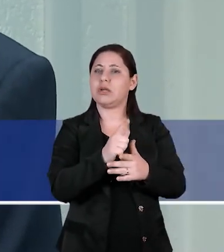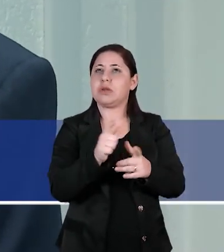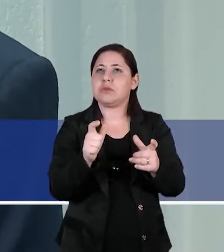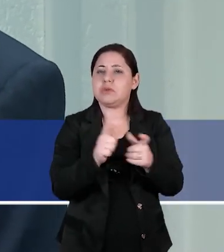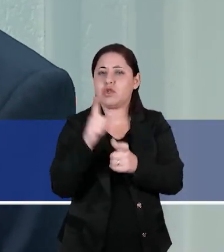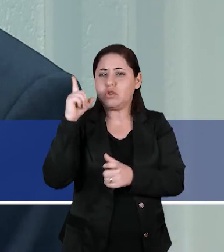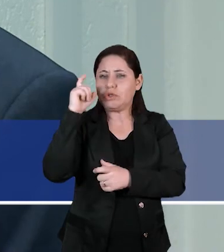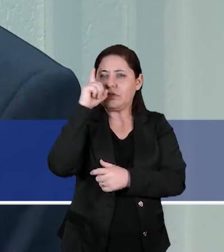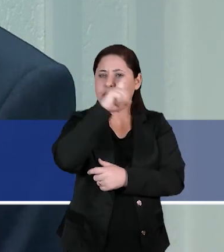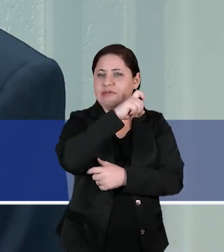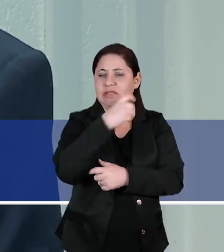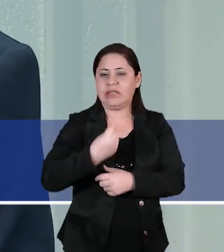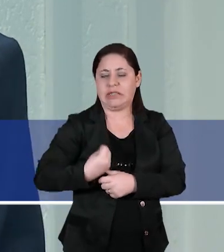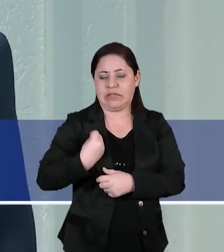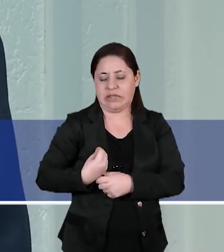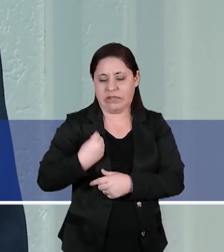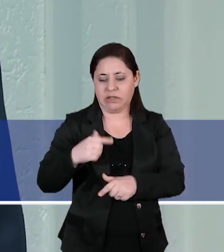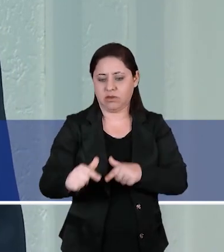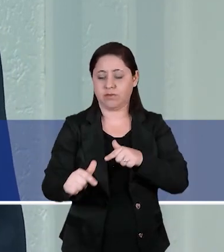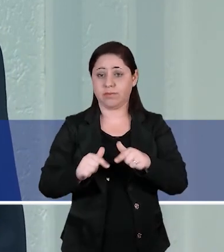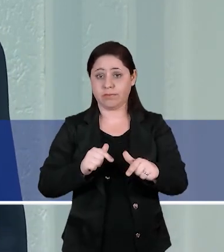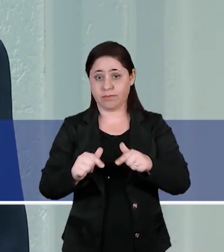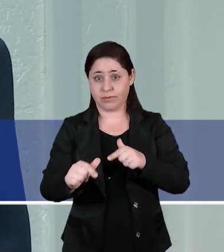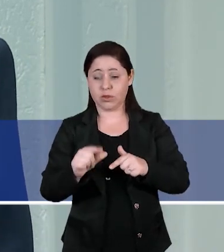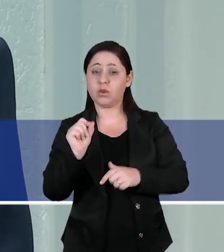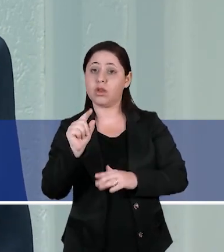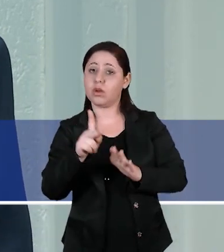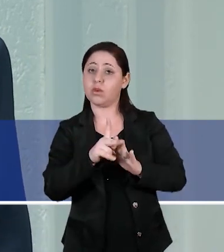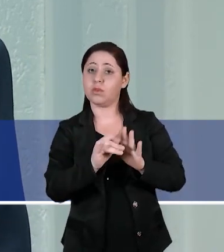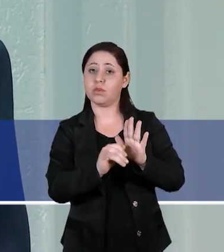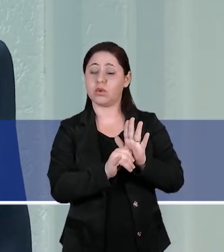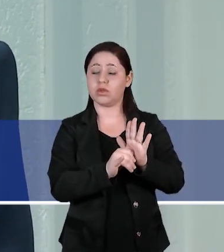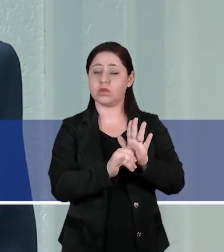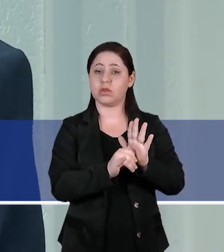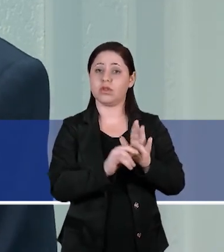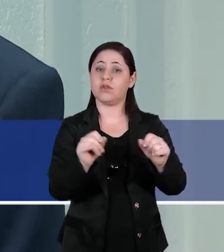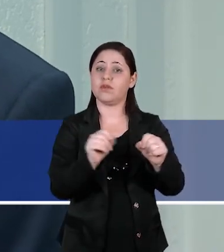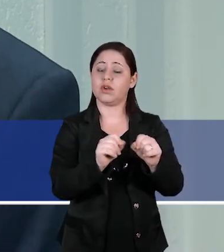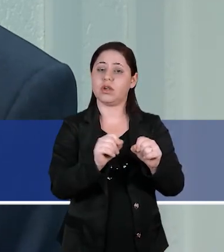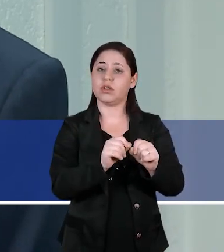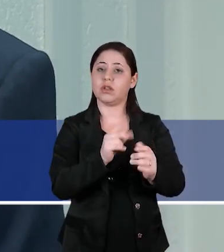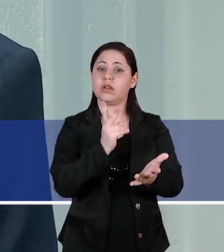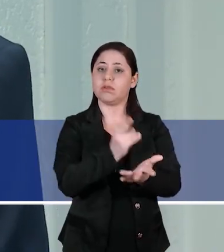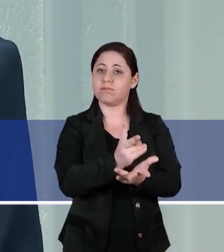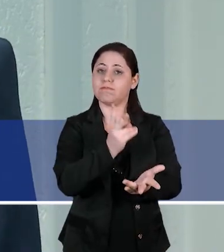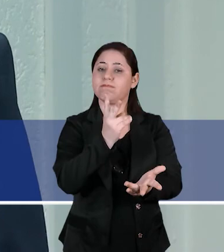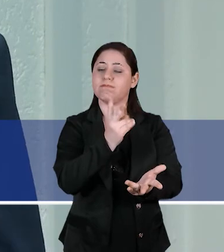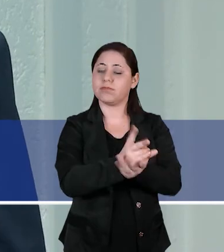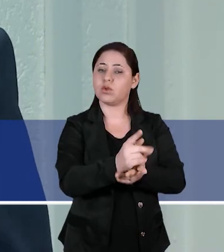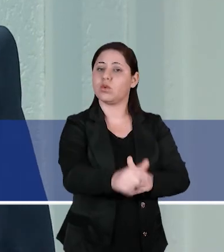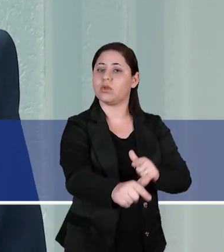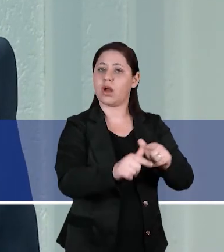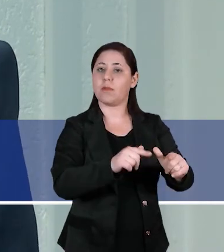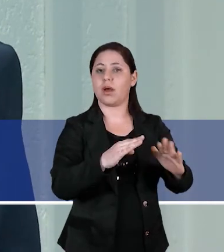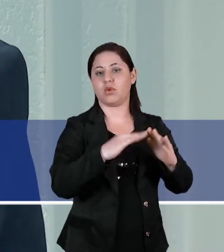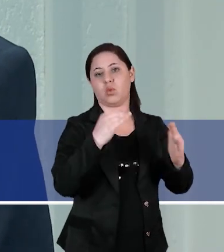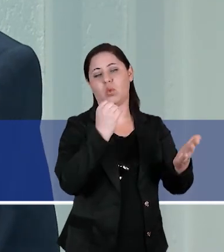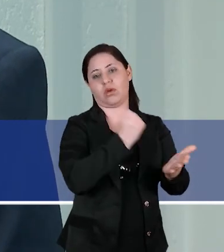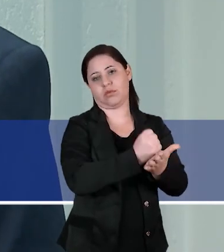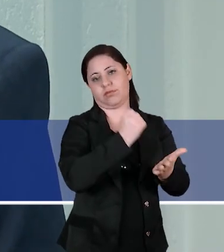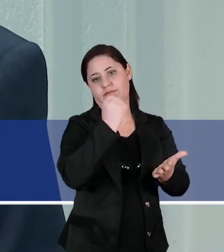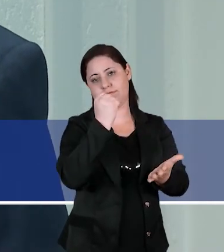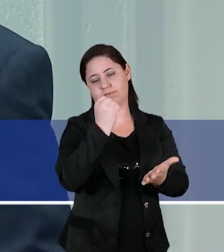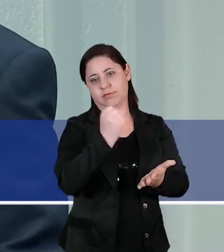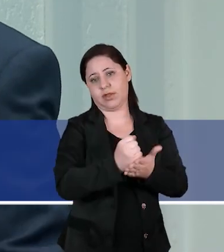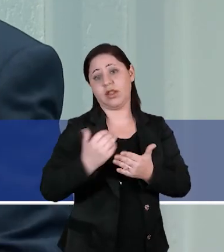com difícil sobrevivência. O que esse projeto faz é garantir o funcionamento desses cartórios,